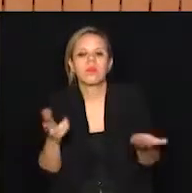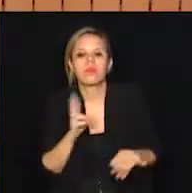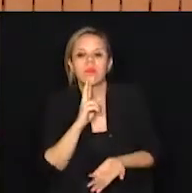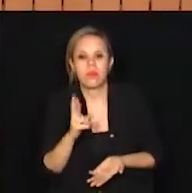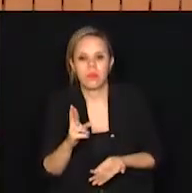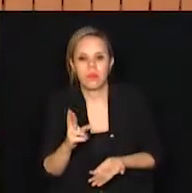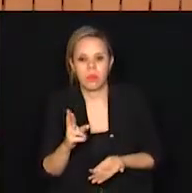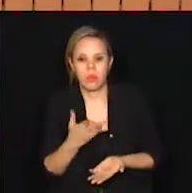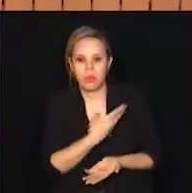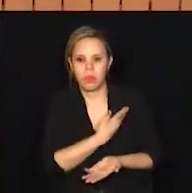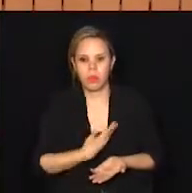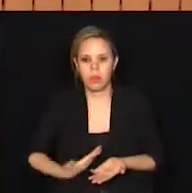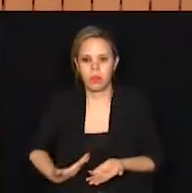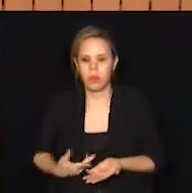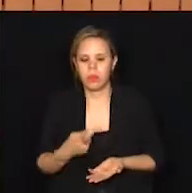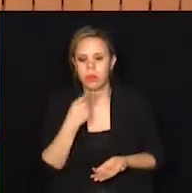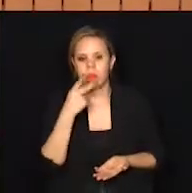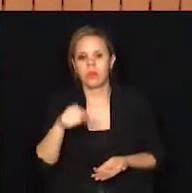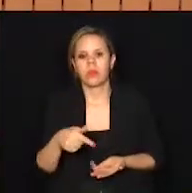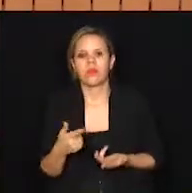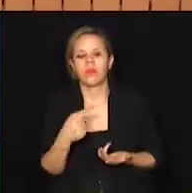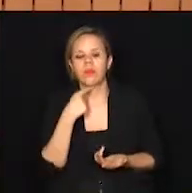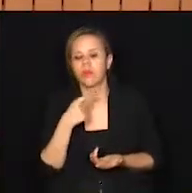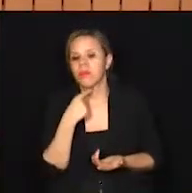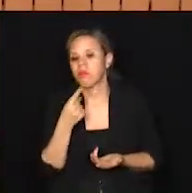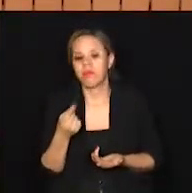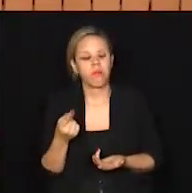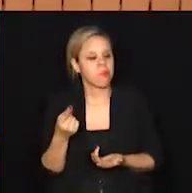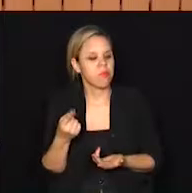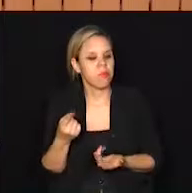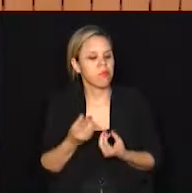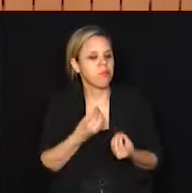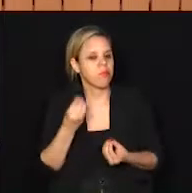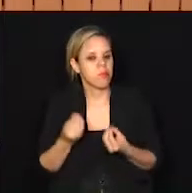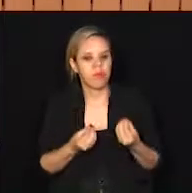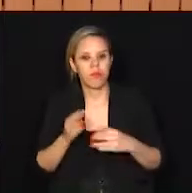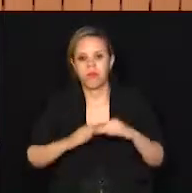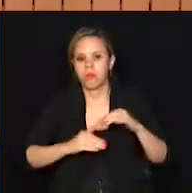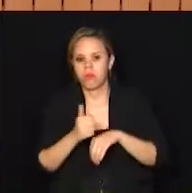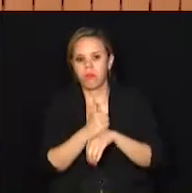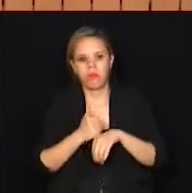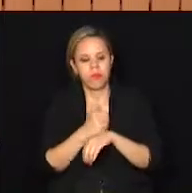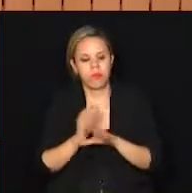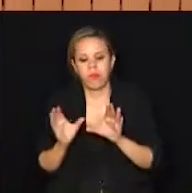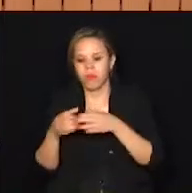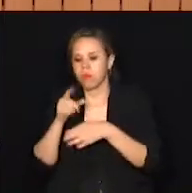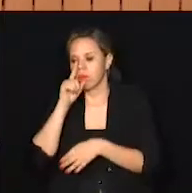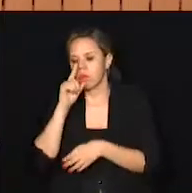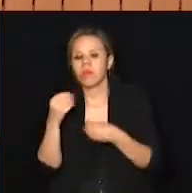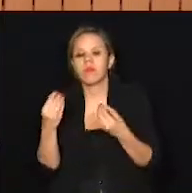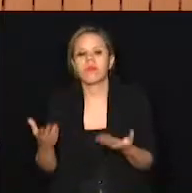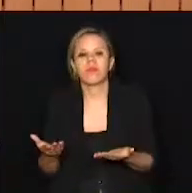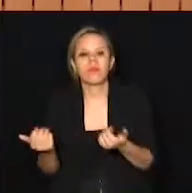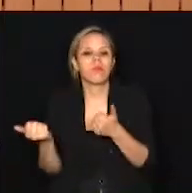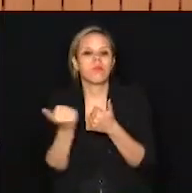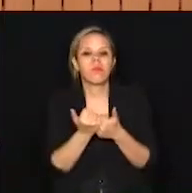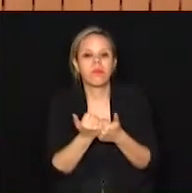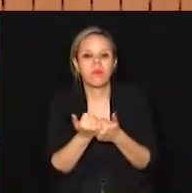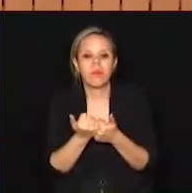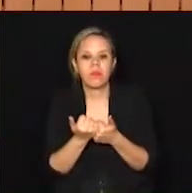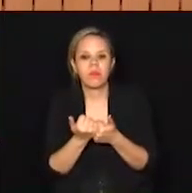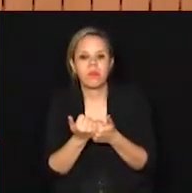poder público dá a um questionamento como esse, né? Como ficarão os profissionais de grupo de risco? Como serão substituídos